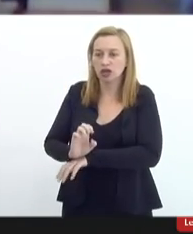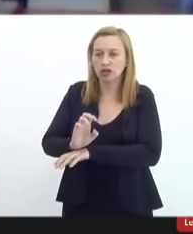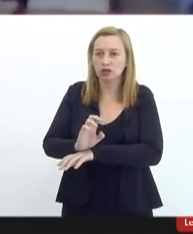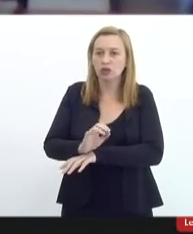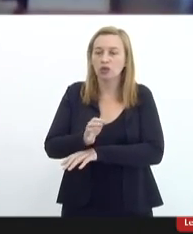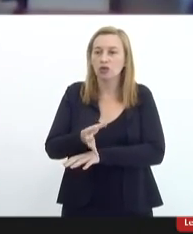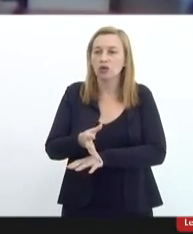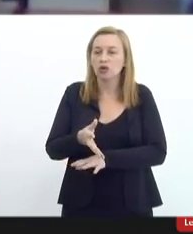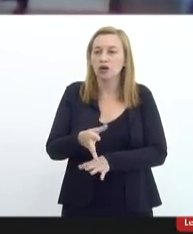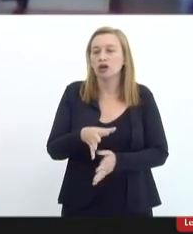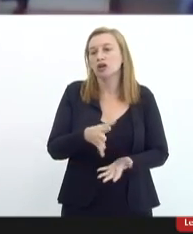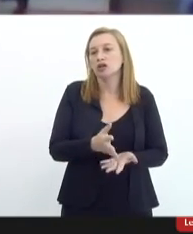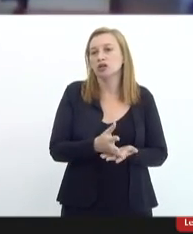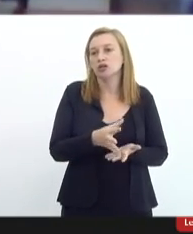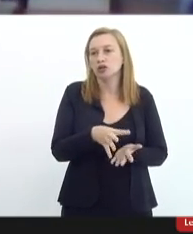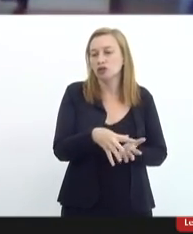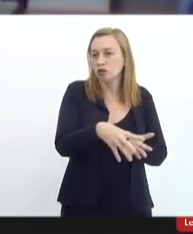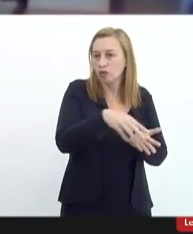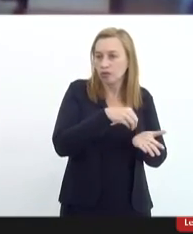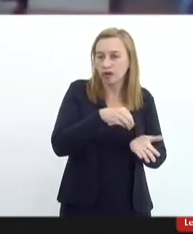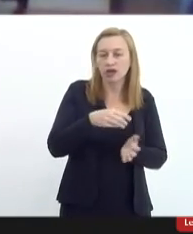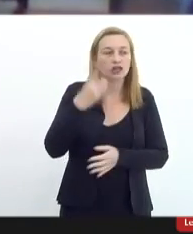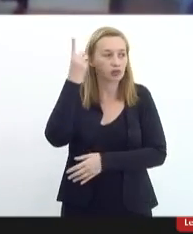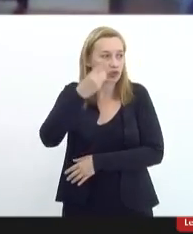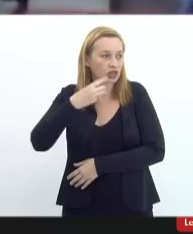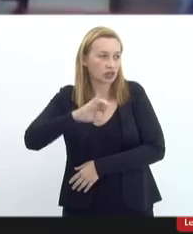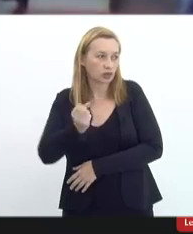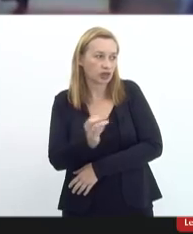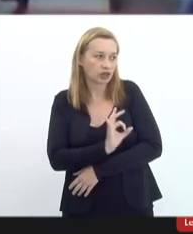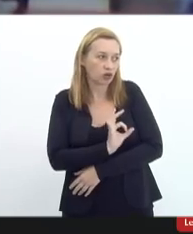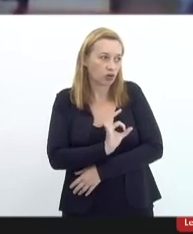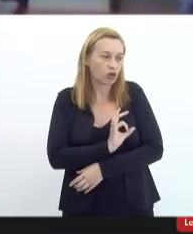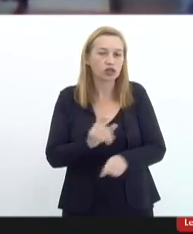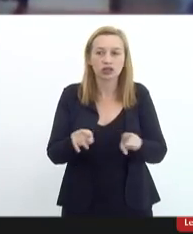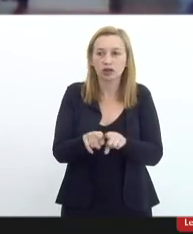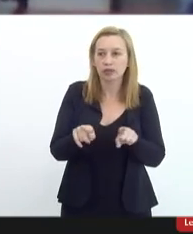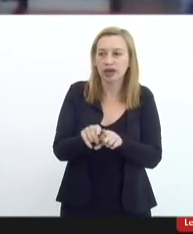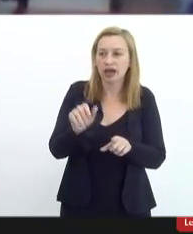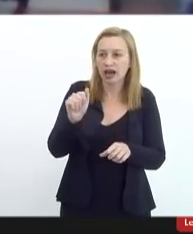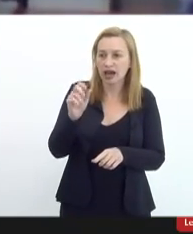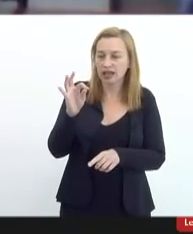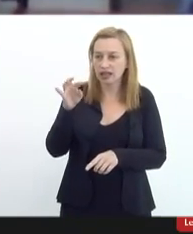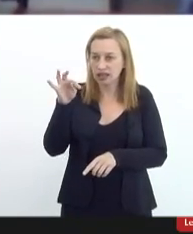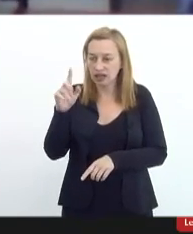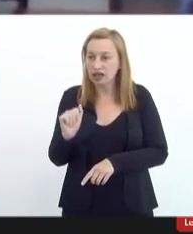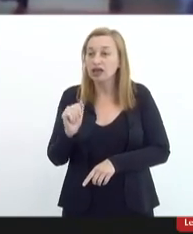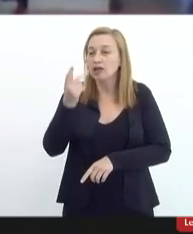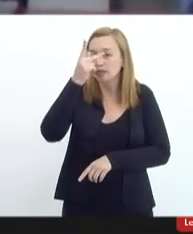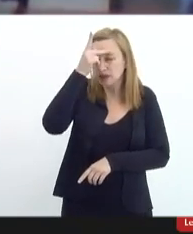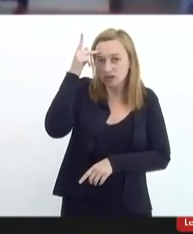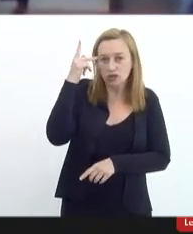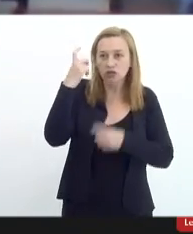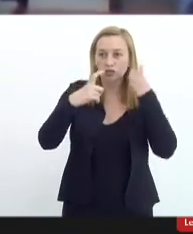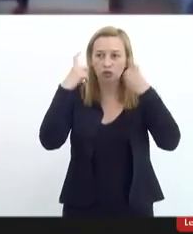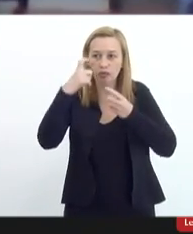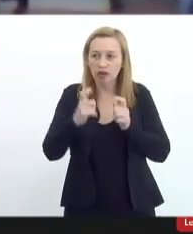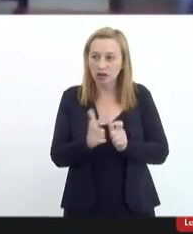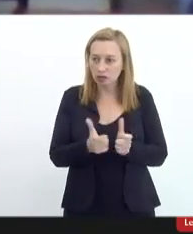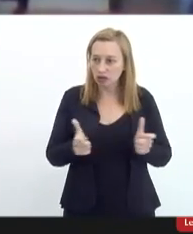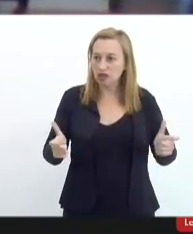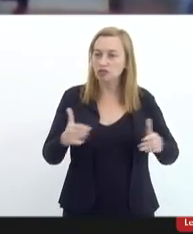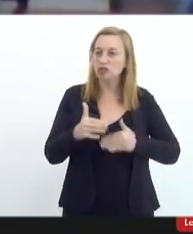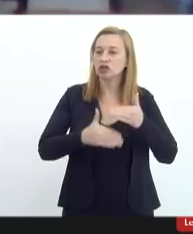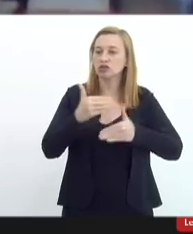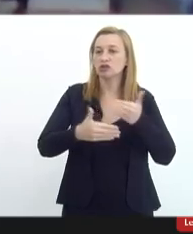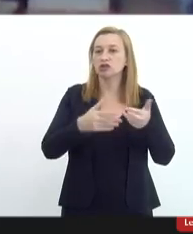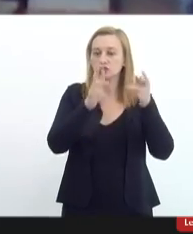exemplo da deputada Marta Rocha, do deputado Átila Nunes, e que sejam pessoas preocupadas com o crescimento e desenvolvimento e